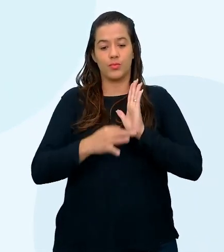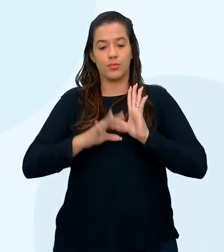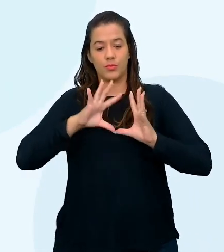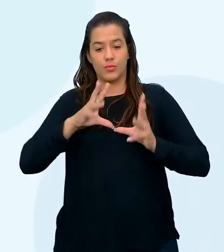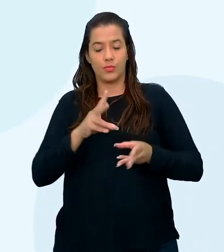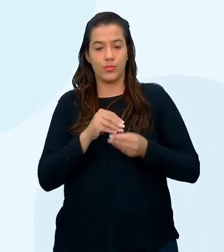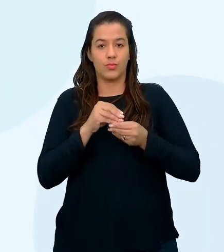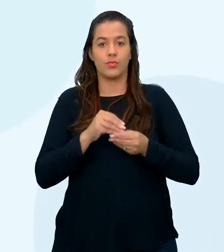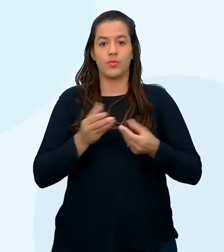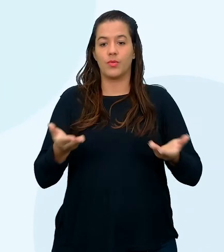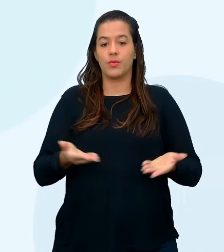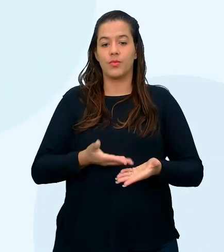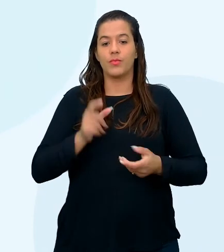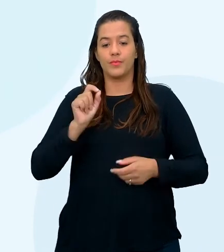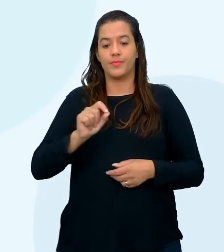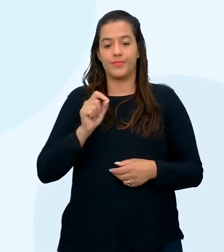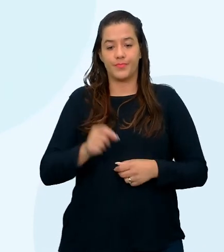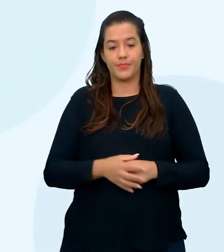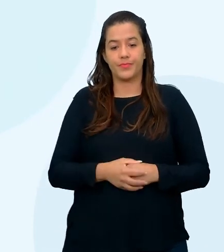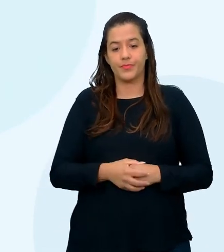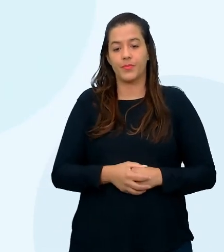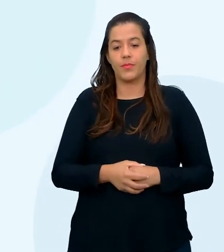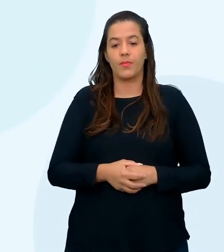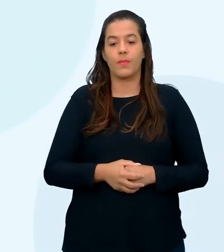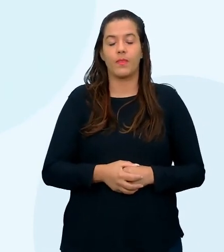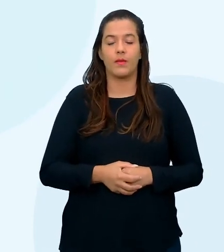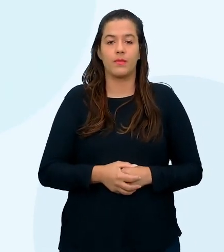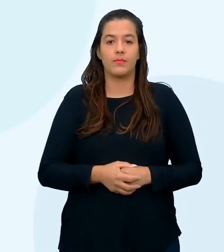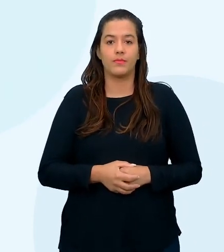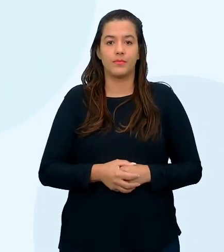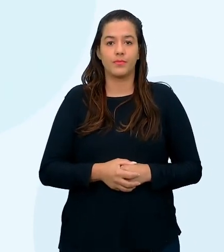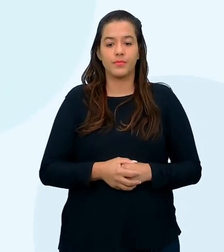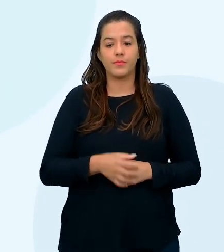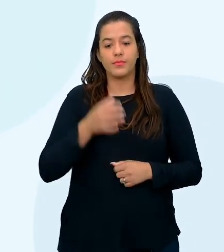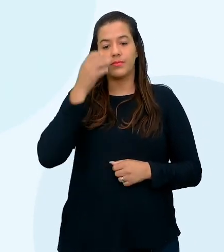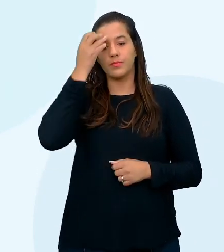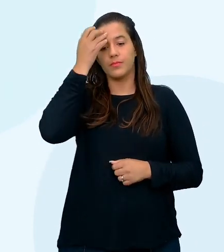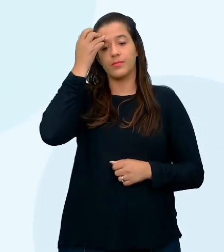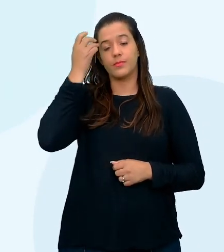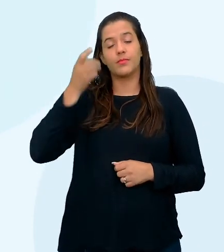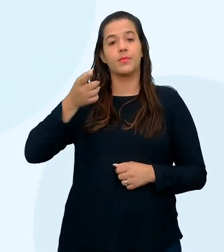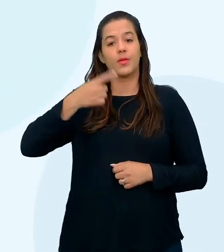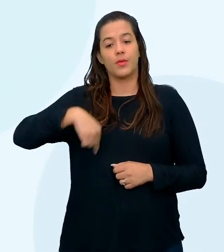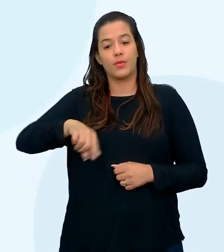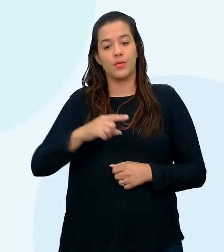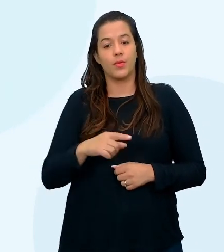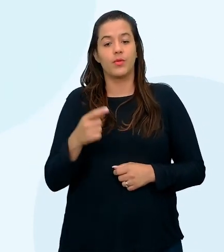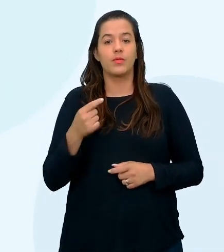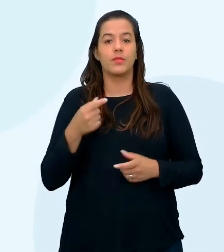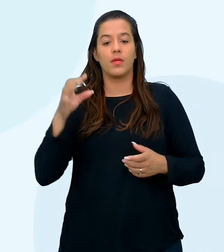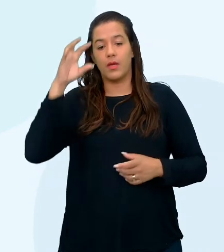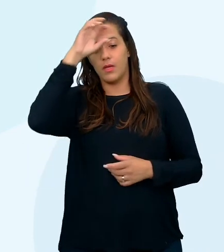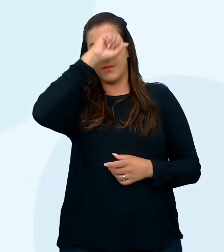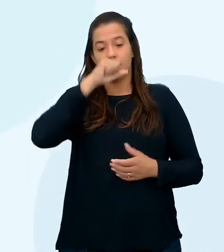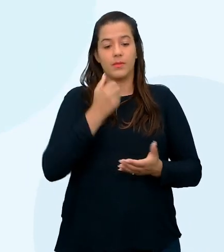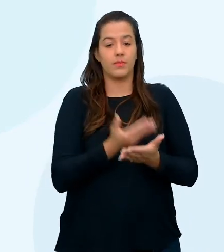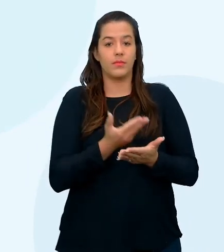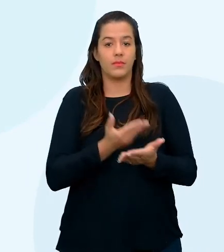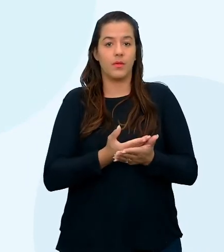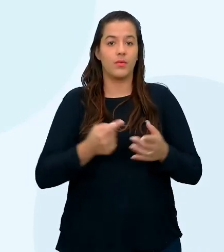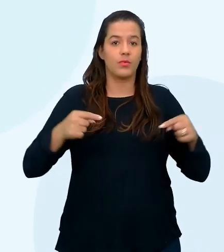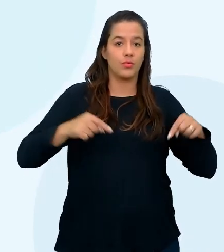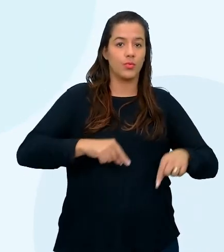para vocês, que é a seguinte. O que nós vimos, então, na aula de